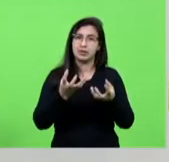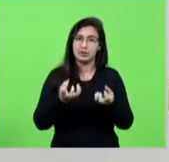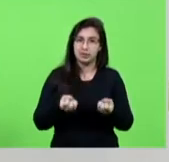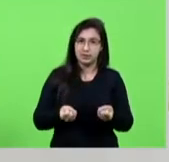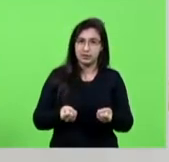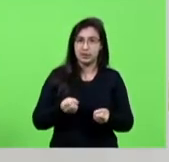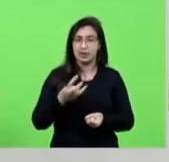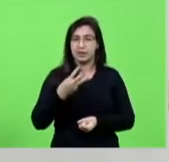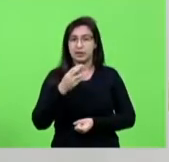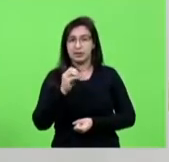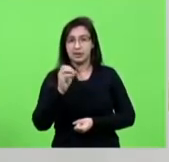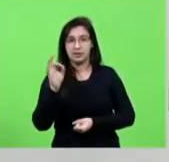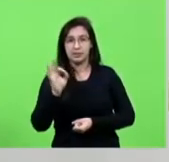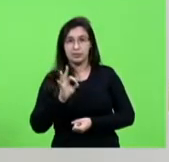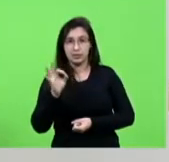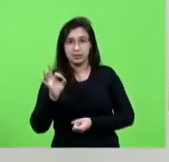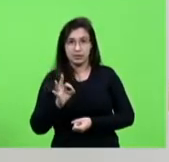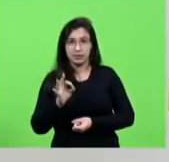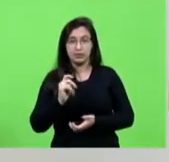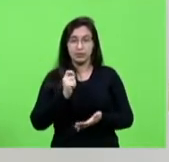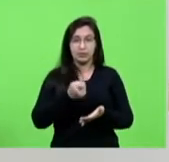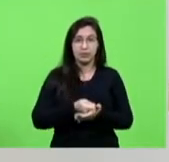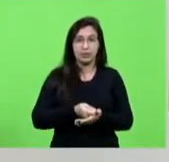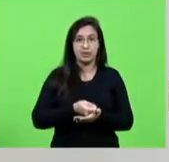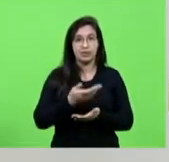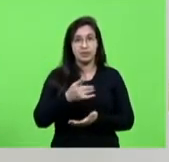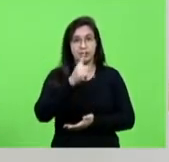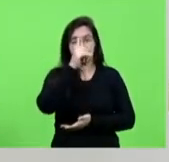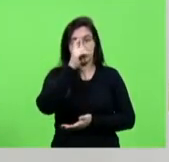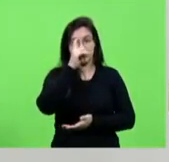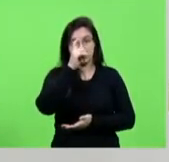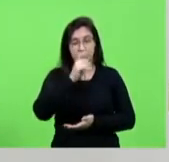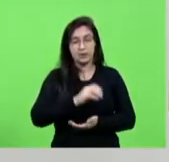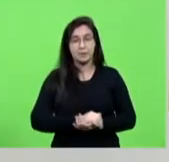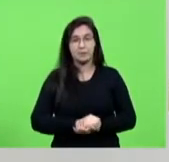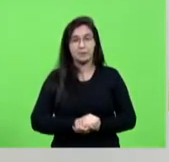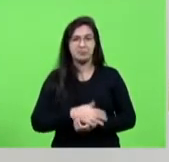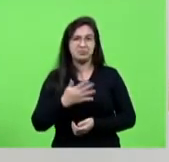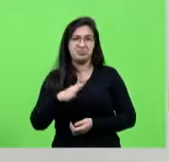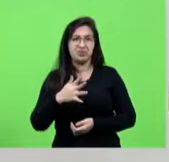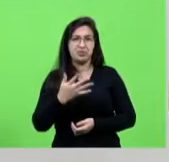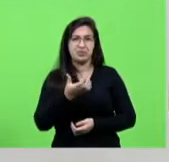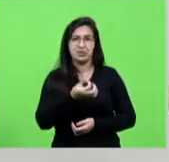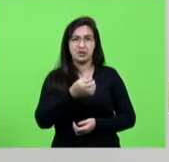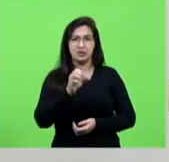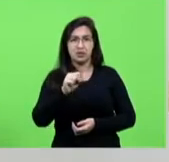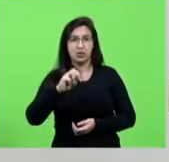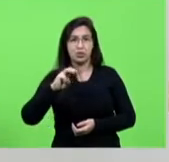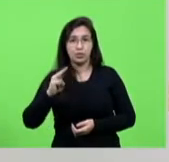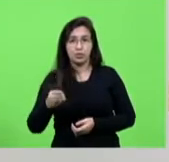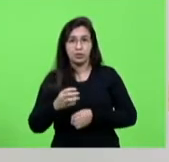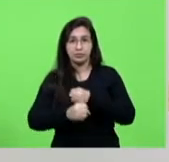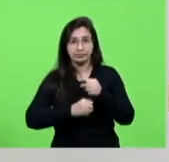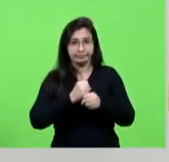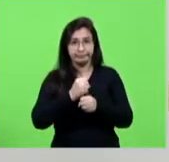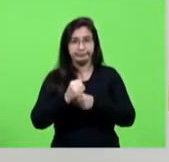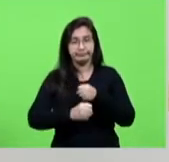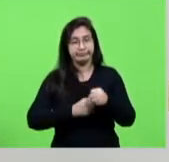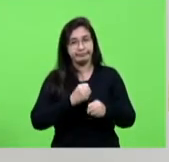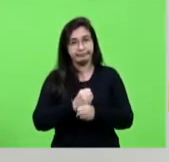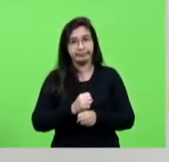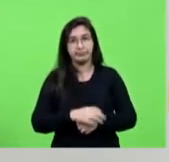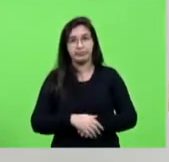do Hospital São José, ou seja, que ele chegasse ali, daria cerca de 68 milhões ano. Ele deveria